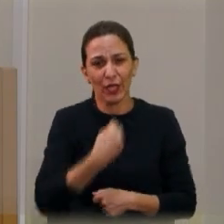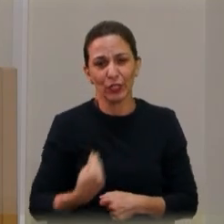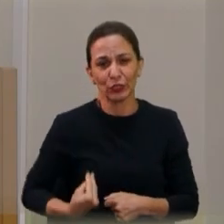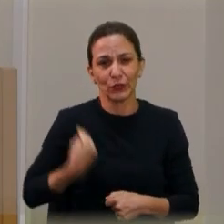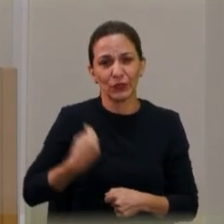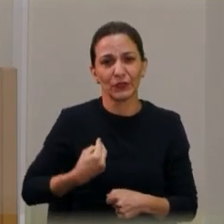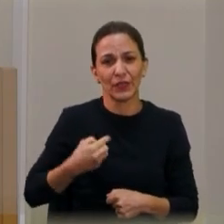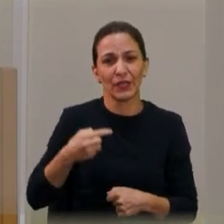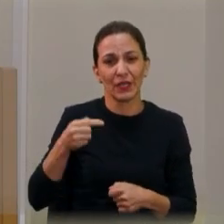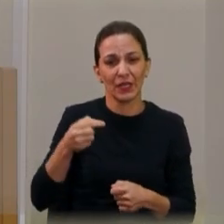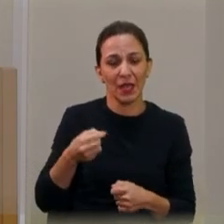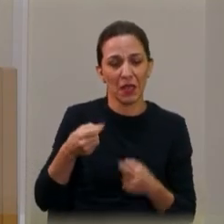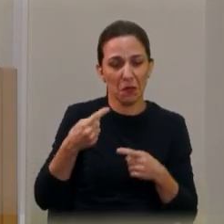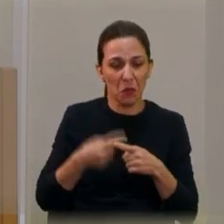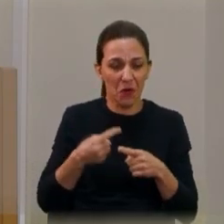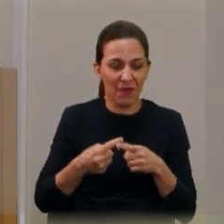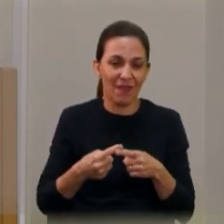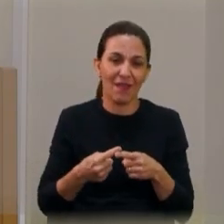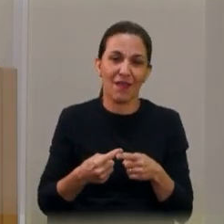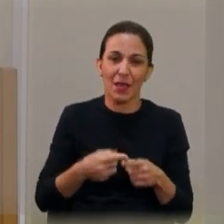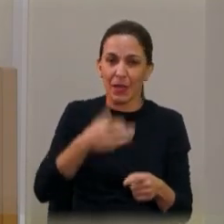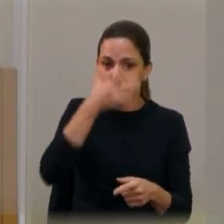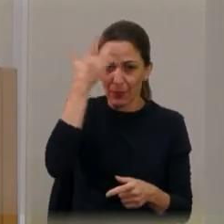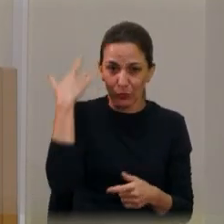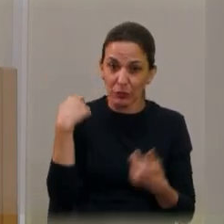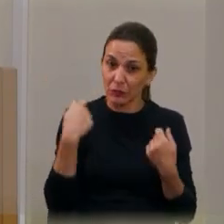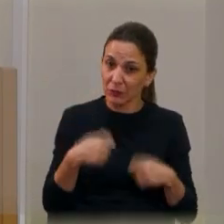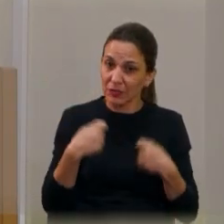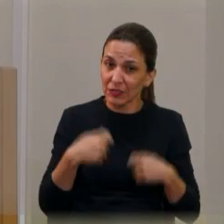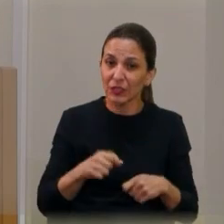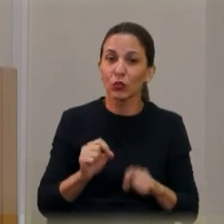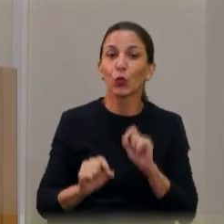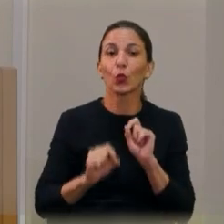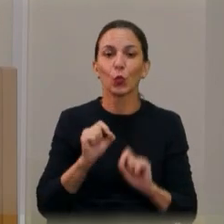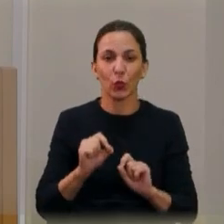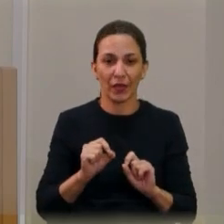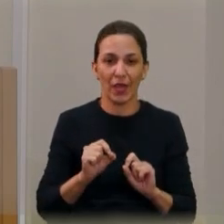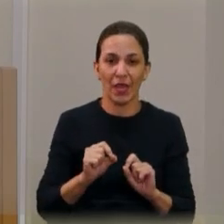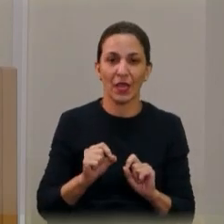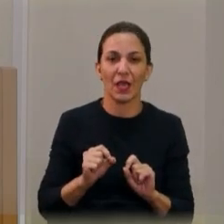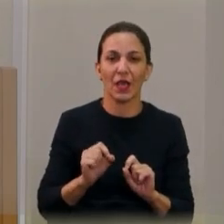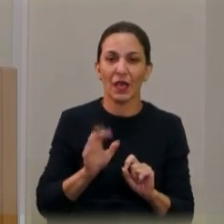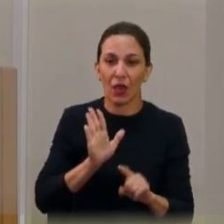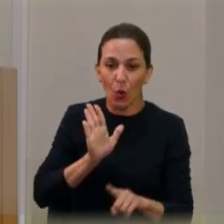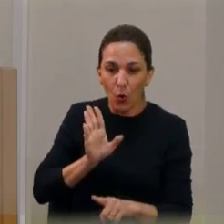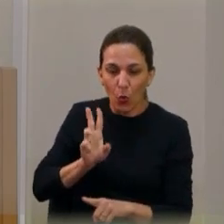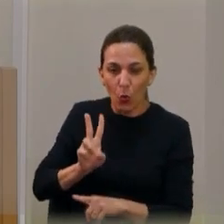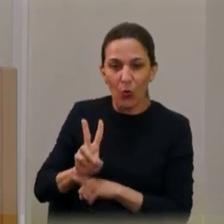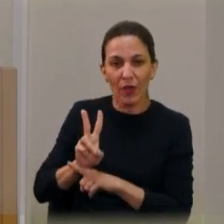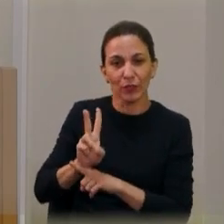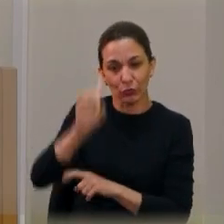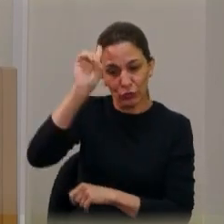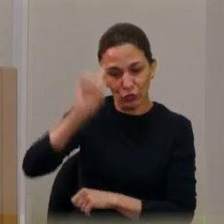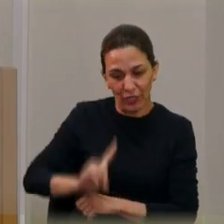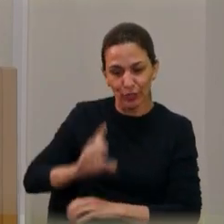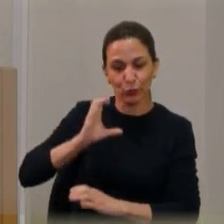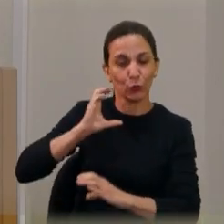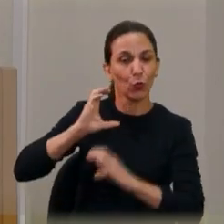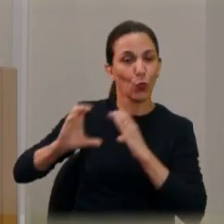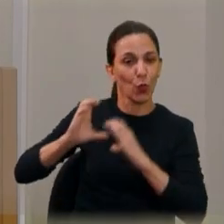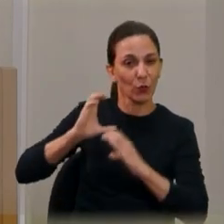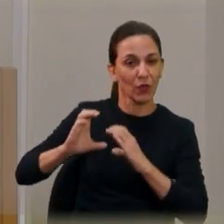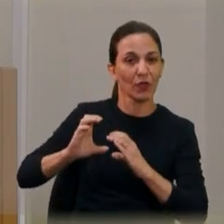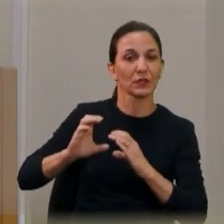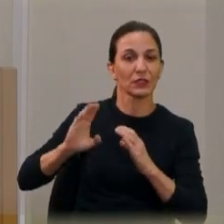tarde de hoje aqui porque todas as pessoas precisam no mínimo ter o cuidado e o seu direito de comunicação